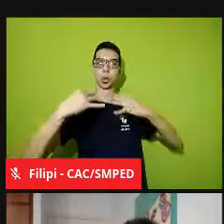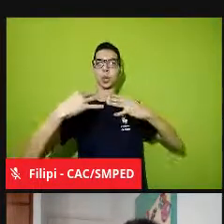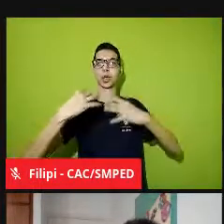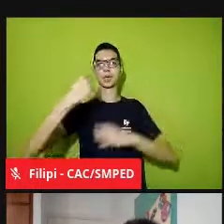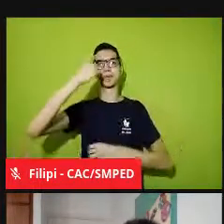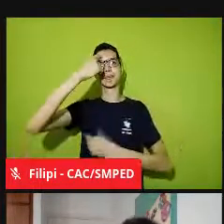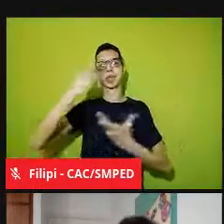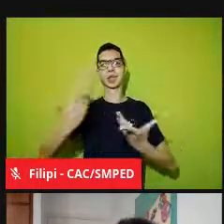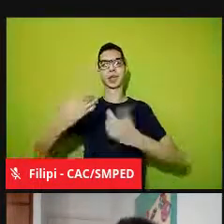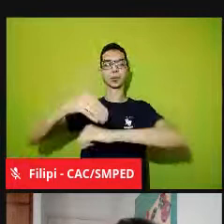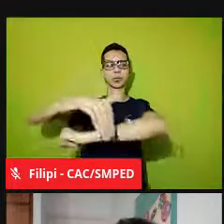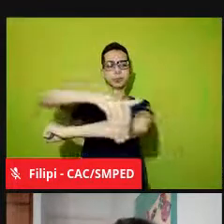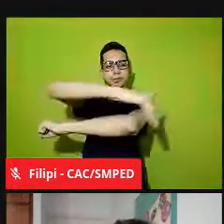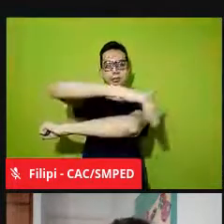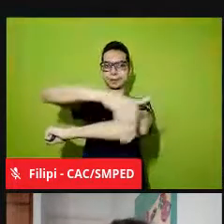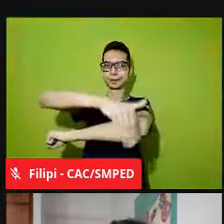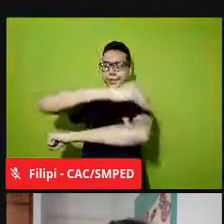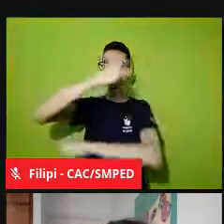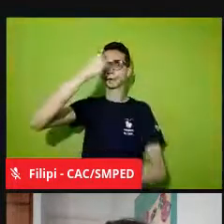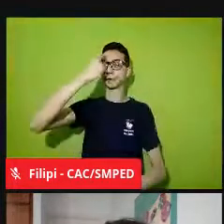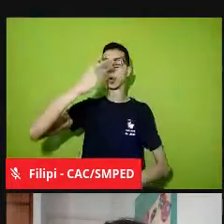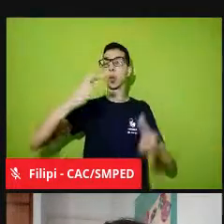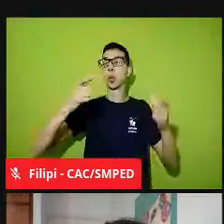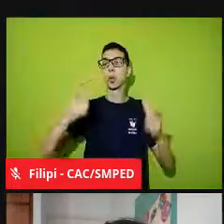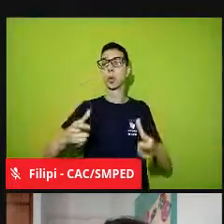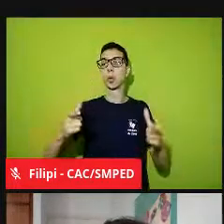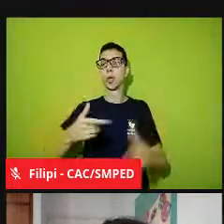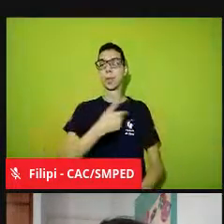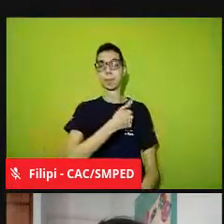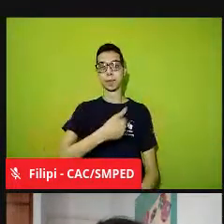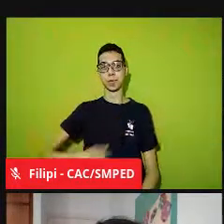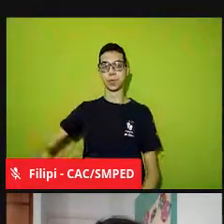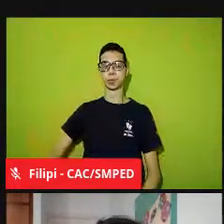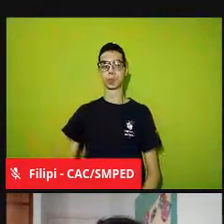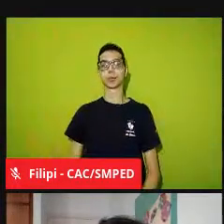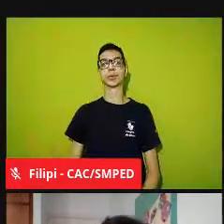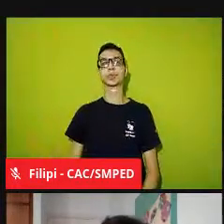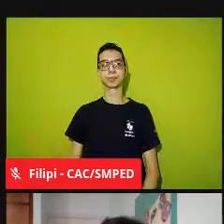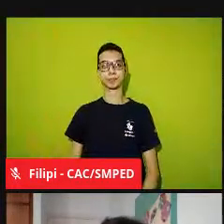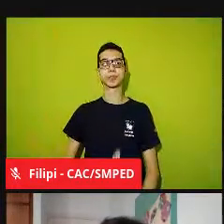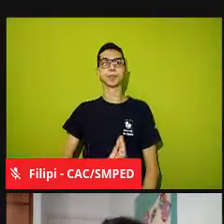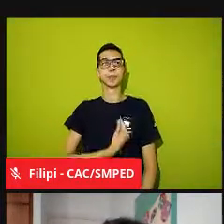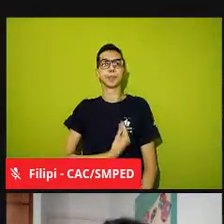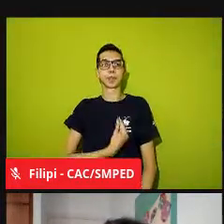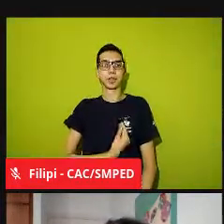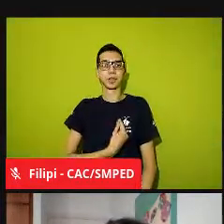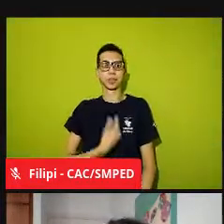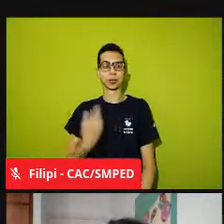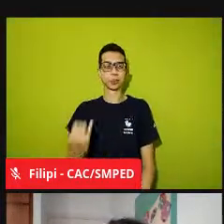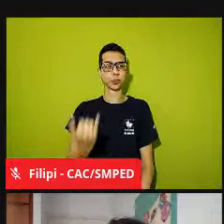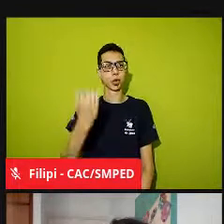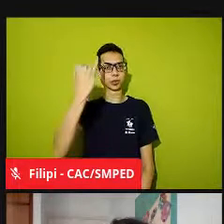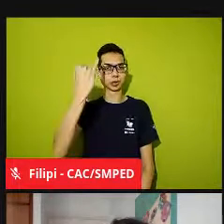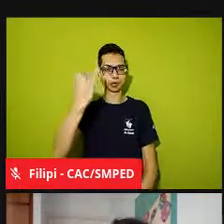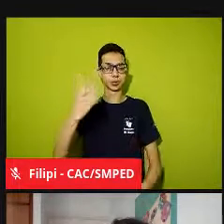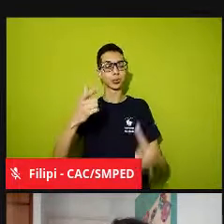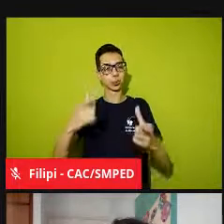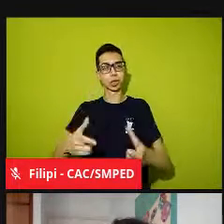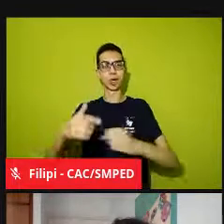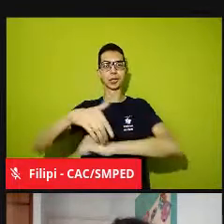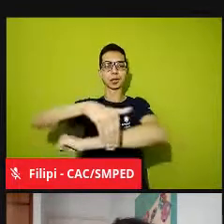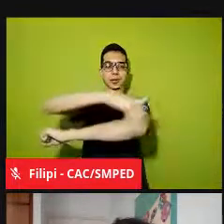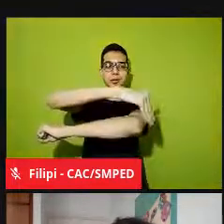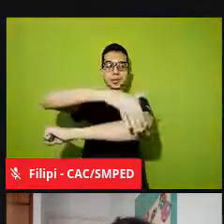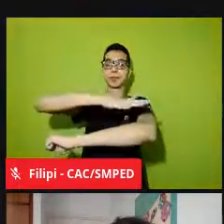verdade. Essa vida pública se dá muito nessas esquinas, né? Então, a qualificação desses espaços ela é